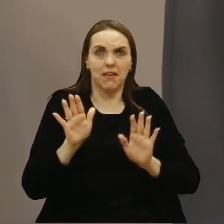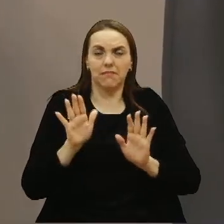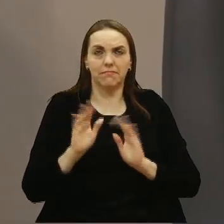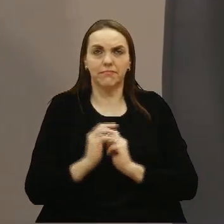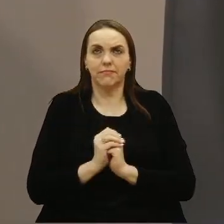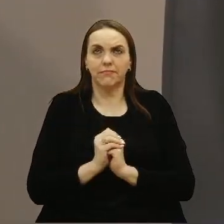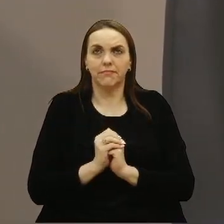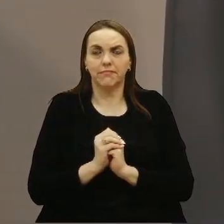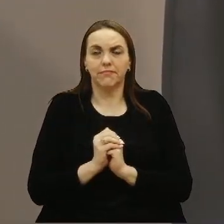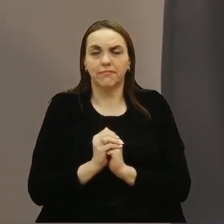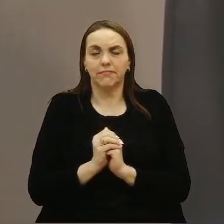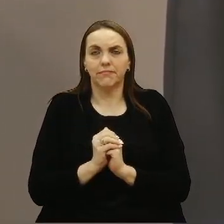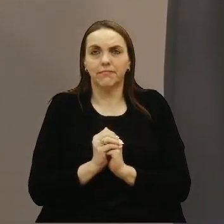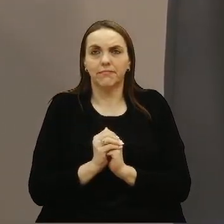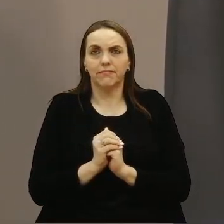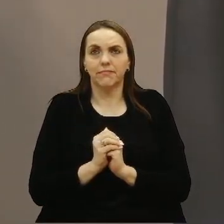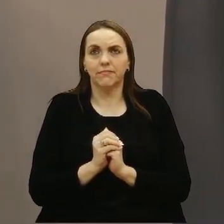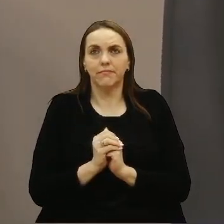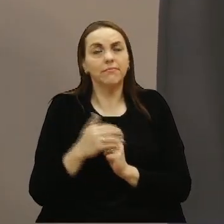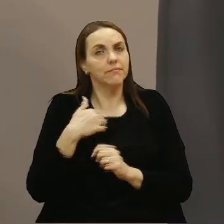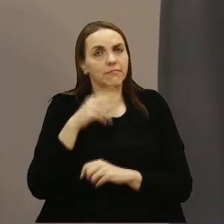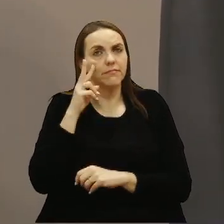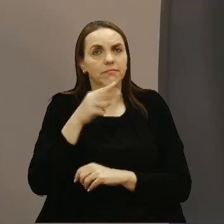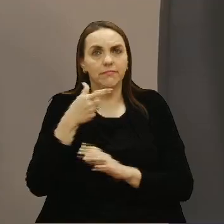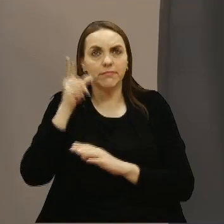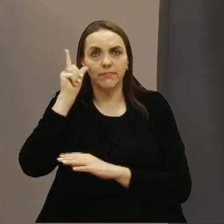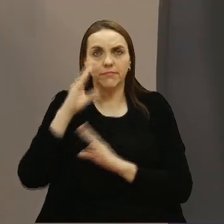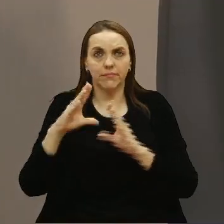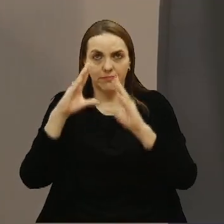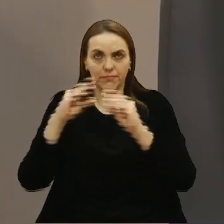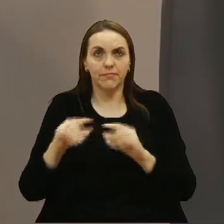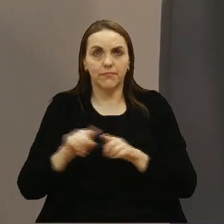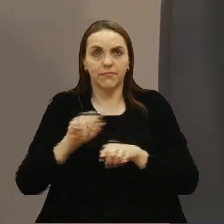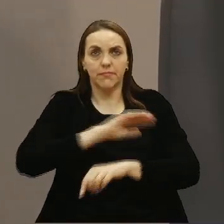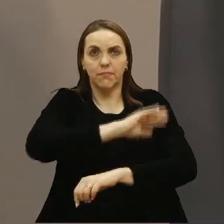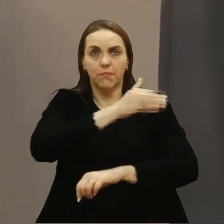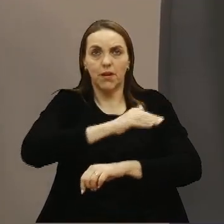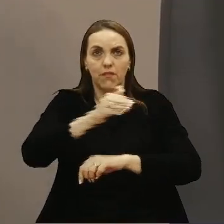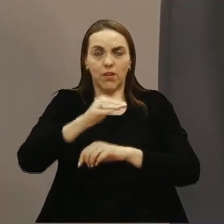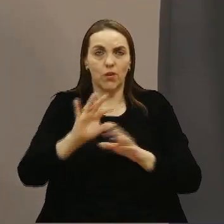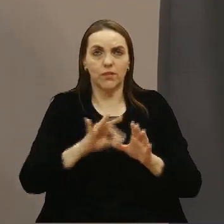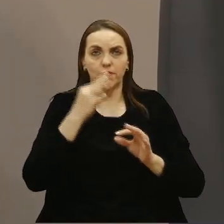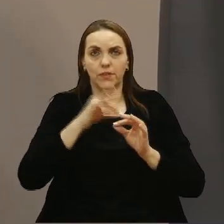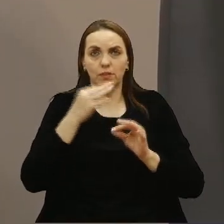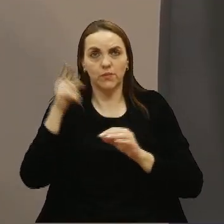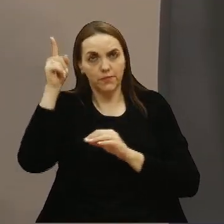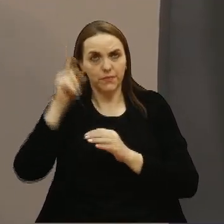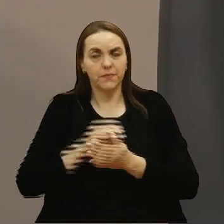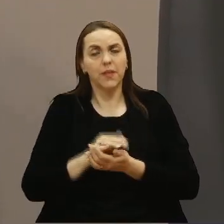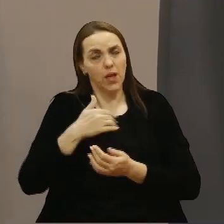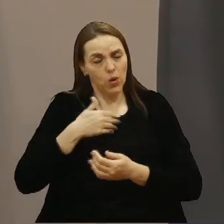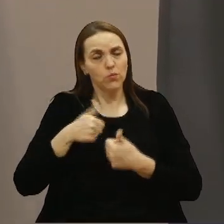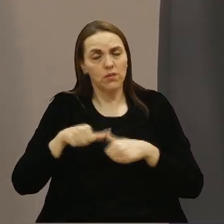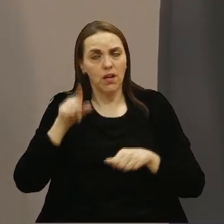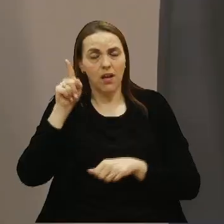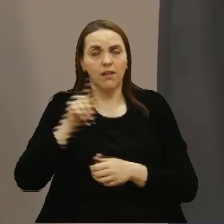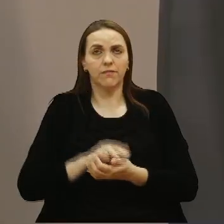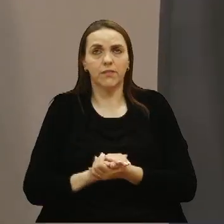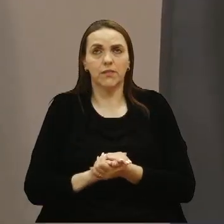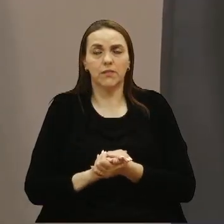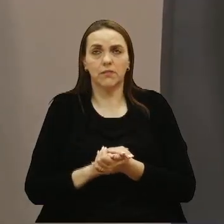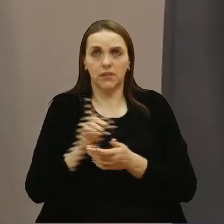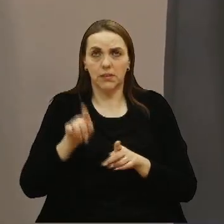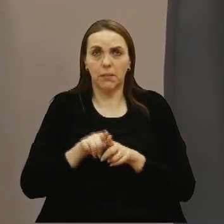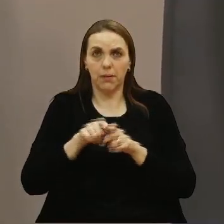quer. E eu vi ontem à noite, inclusive nos pavilhões, enquanto eu estava lá. Peço uma parte, se possível. Como